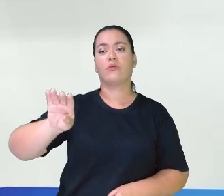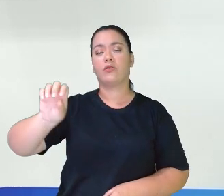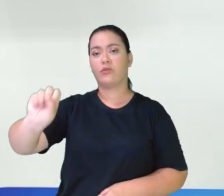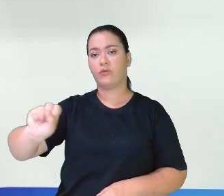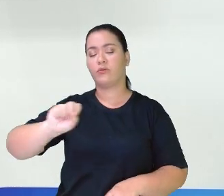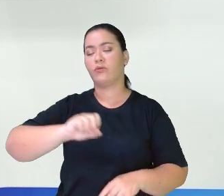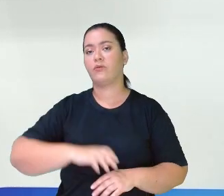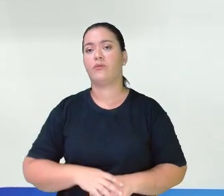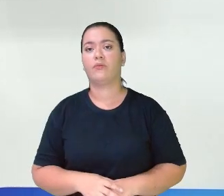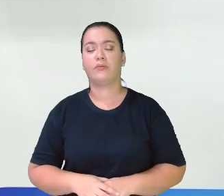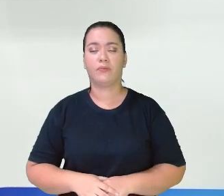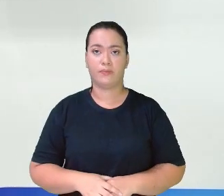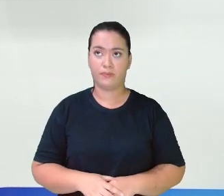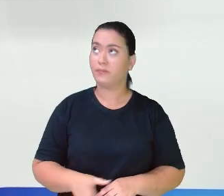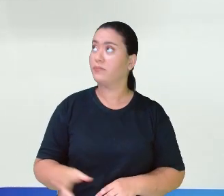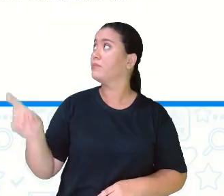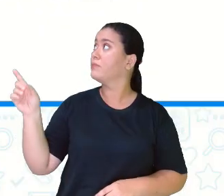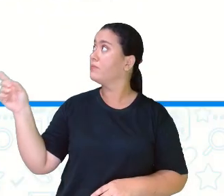1882,